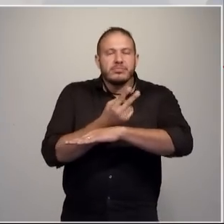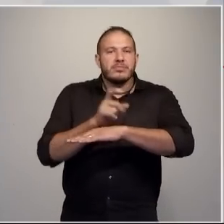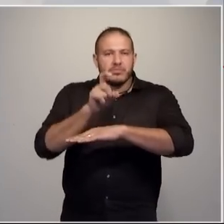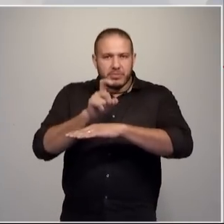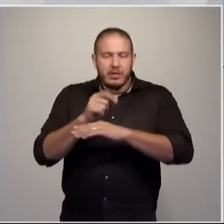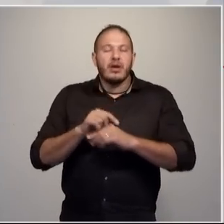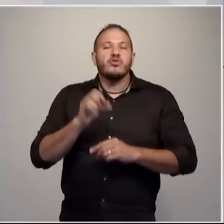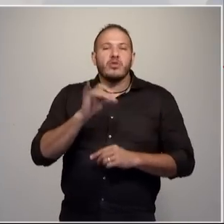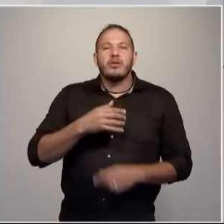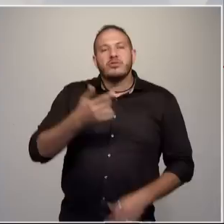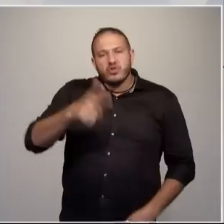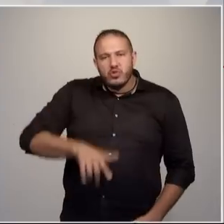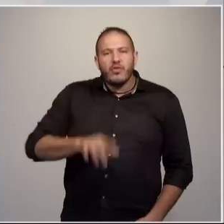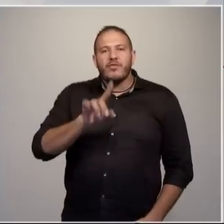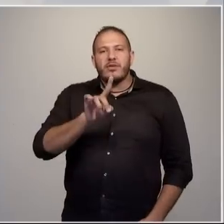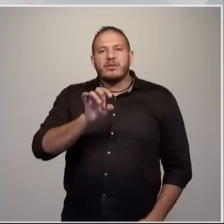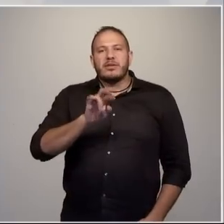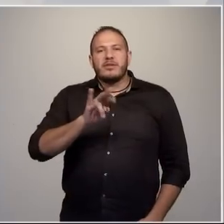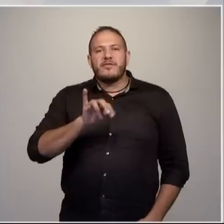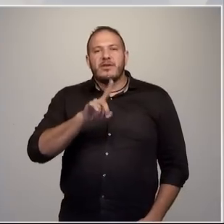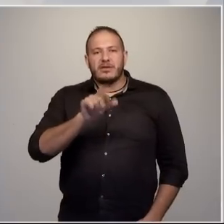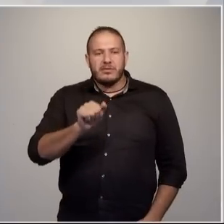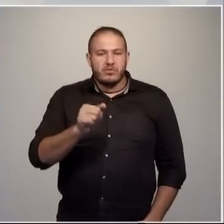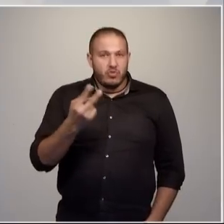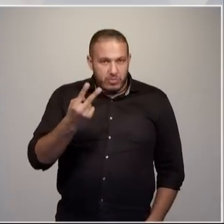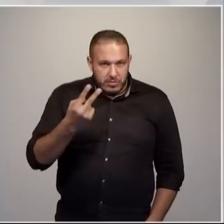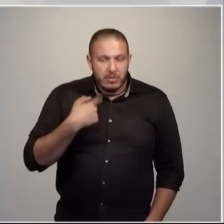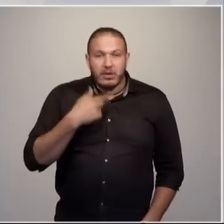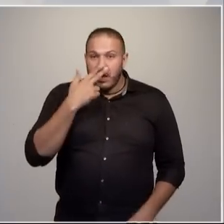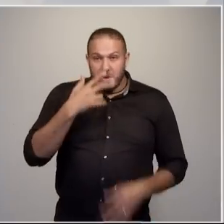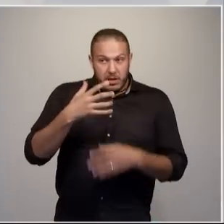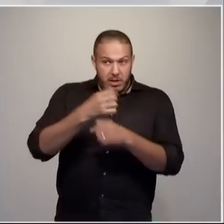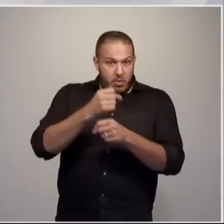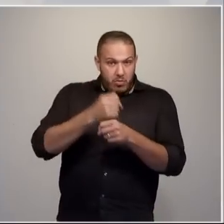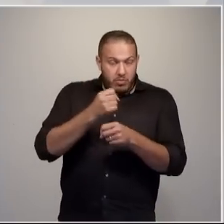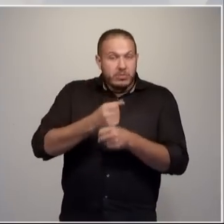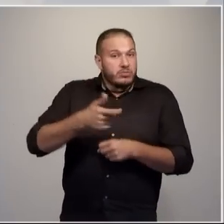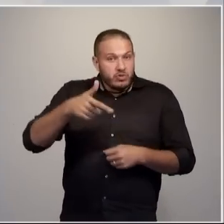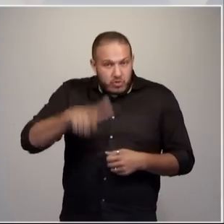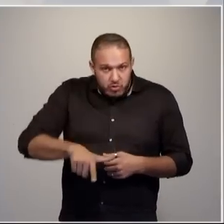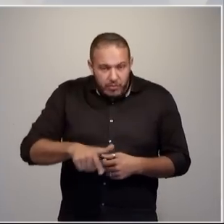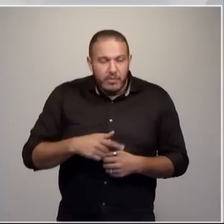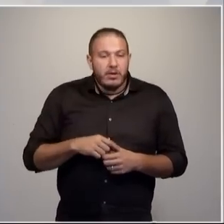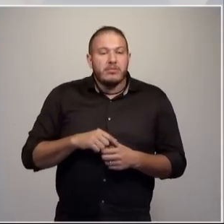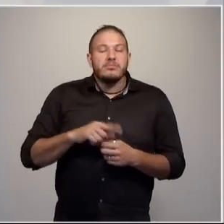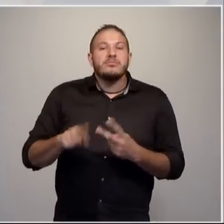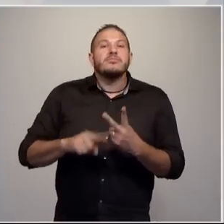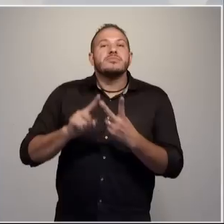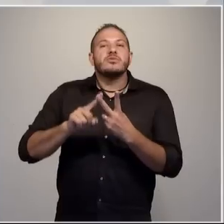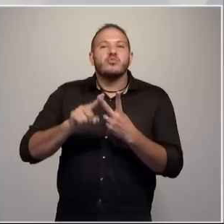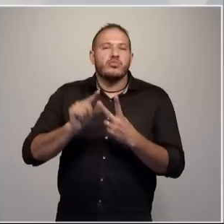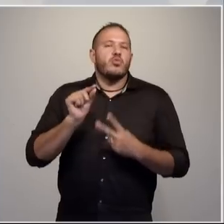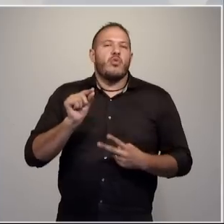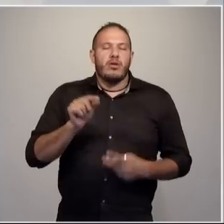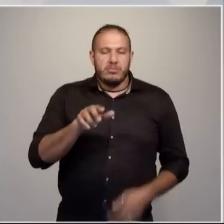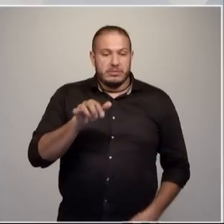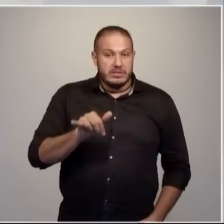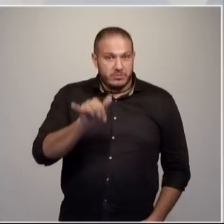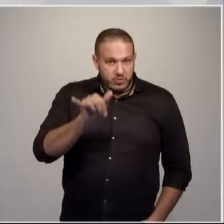Só derivar de novo em x. Calculamos a derivada segunda em y.